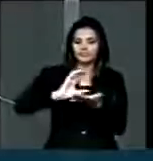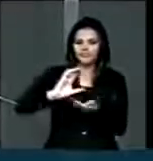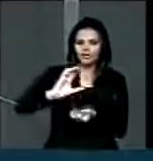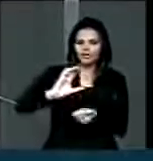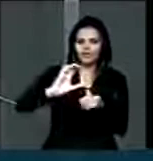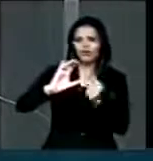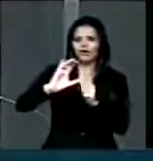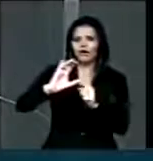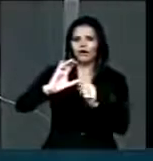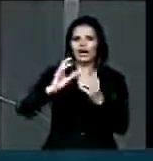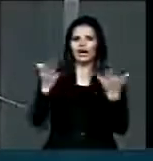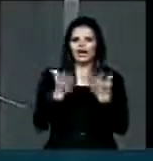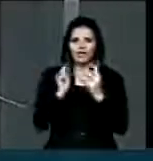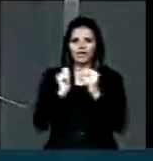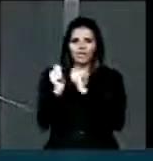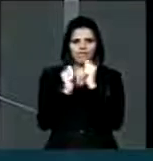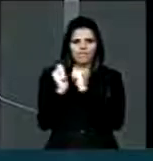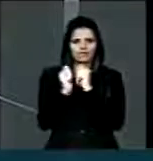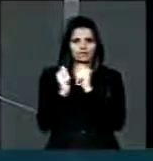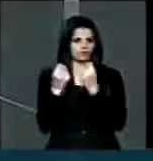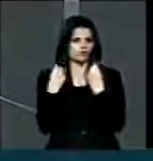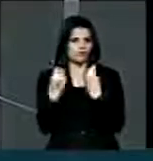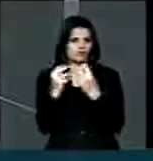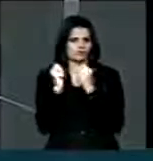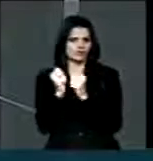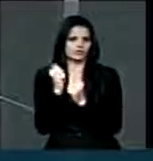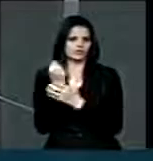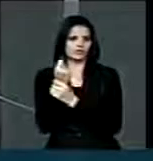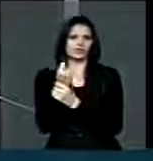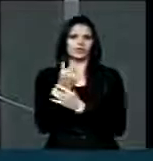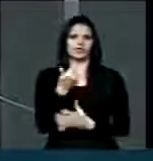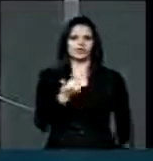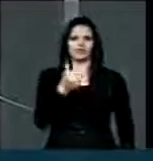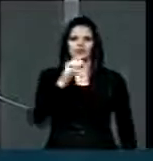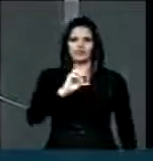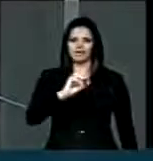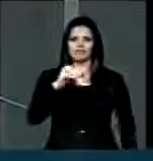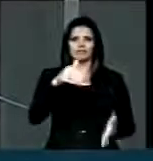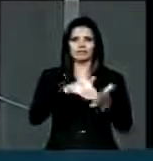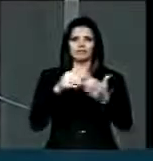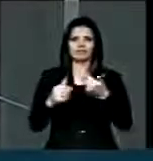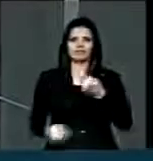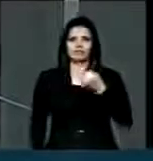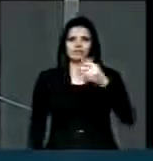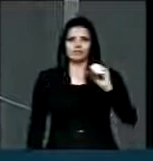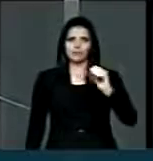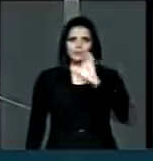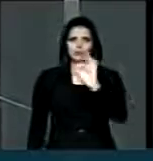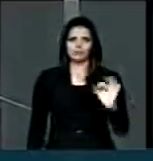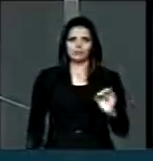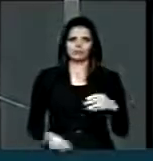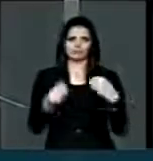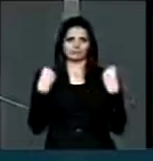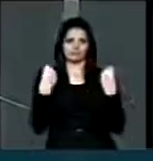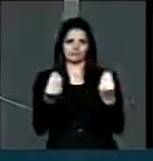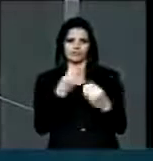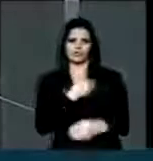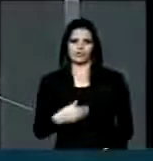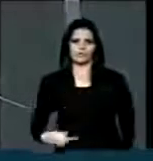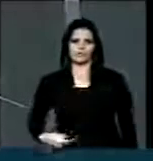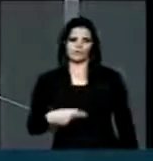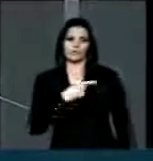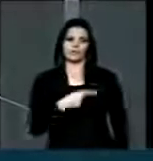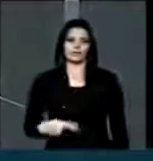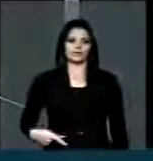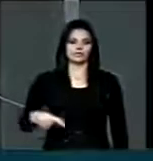e contingencia-se entre 10% a 70%? Aliás, o governo da